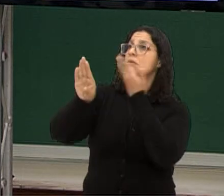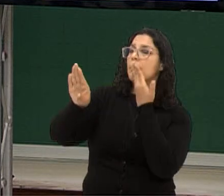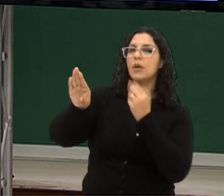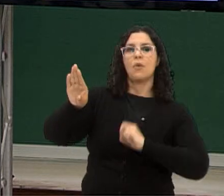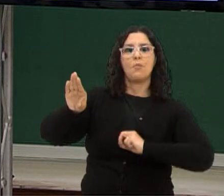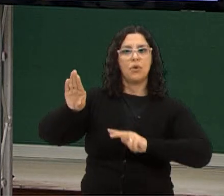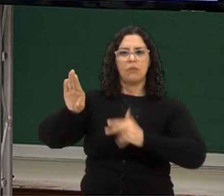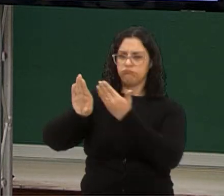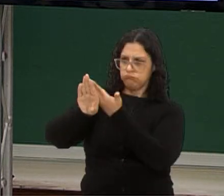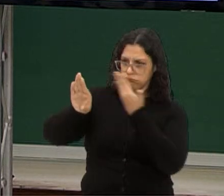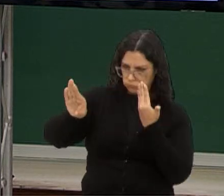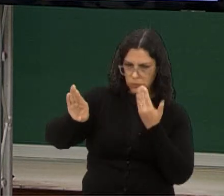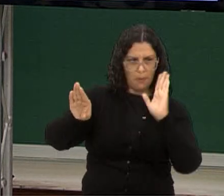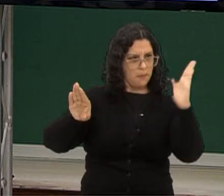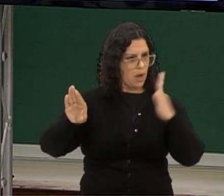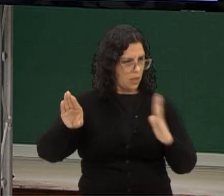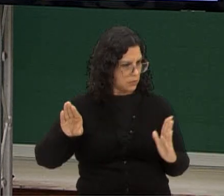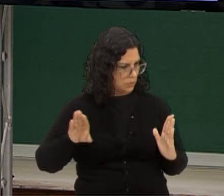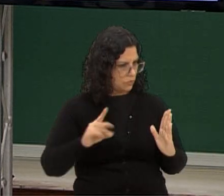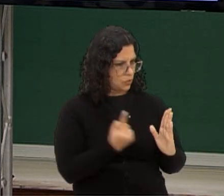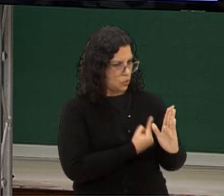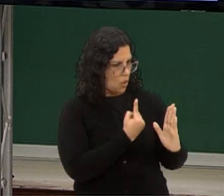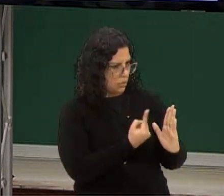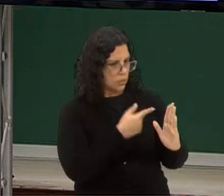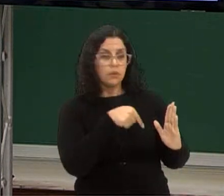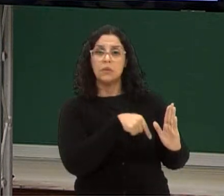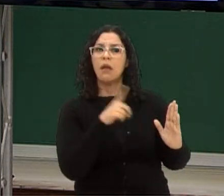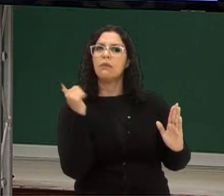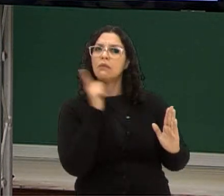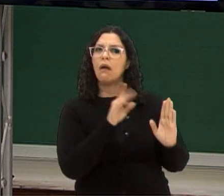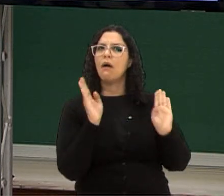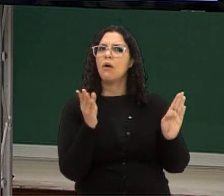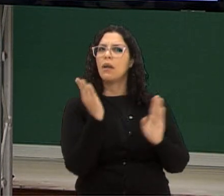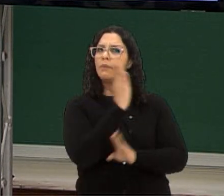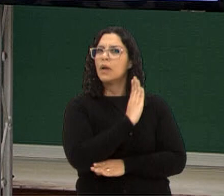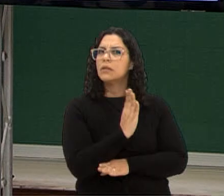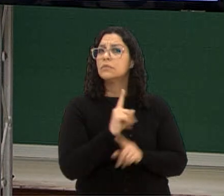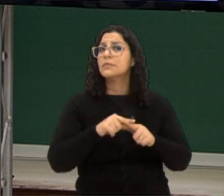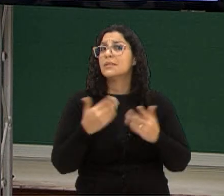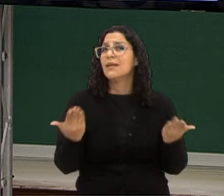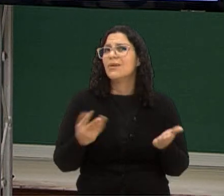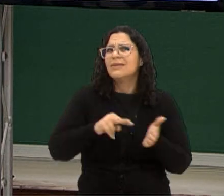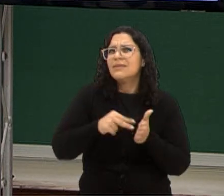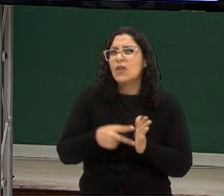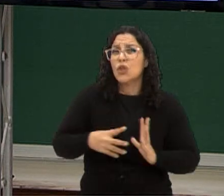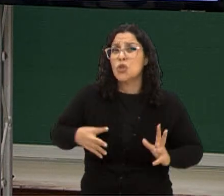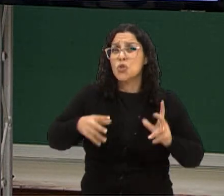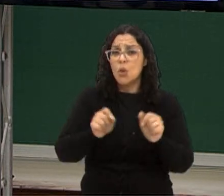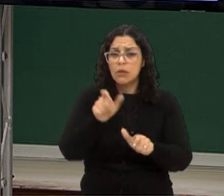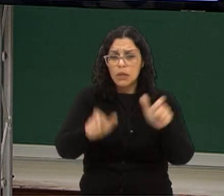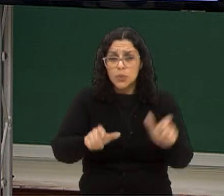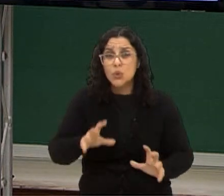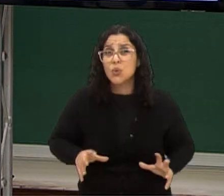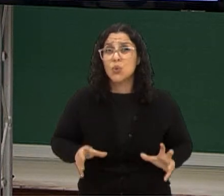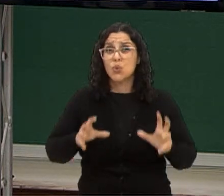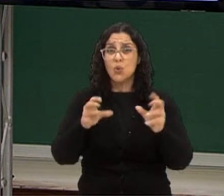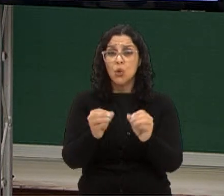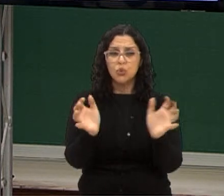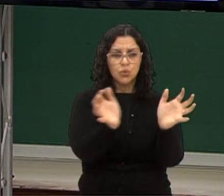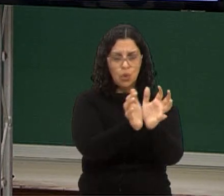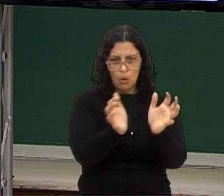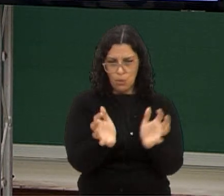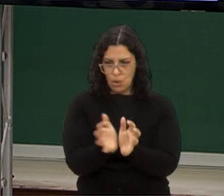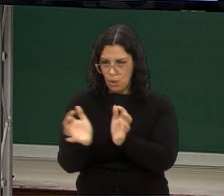de Portugal, autônomo de Portugal, o Brasil, não significava que todas as pessoas, todos os